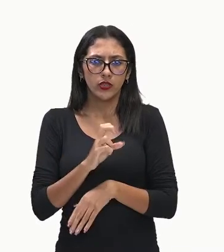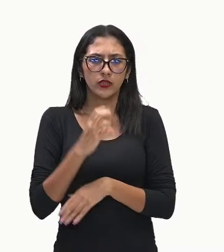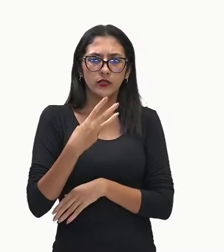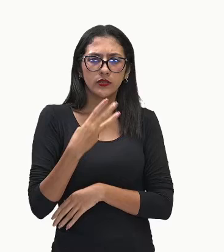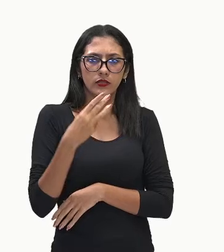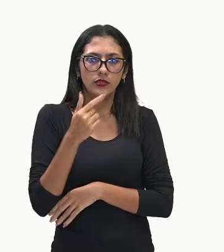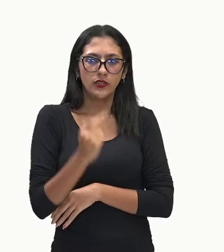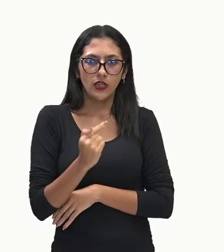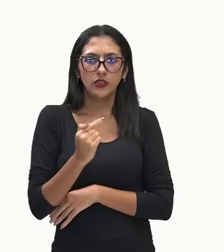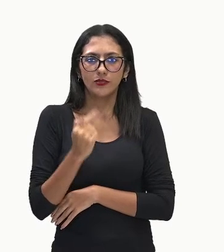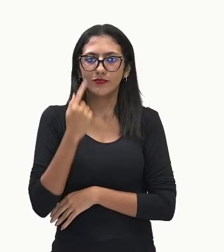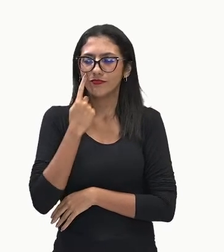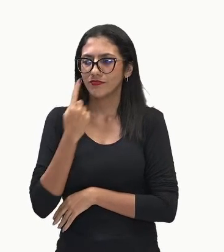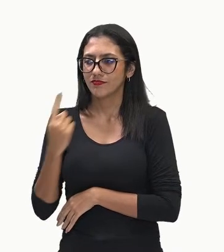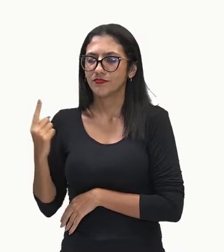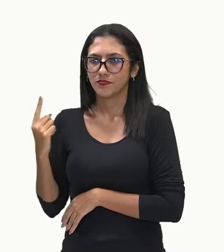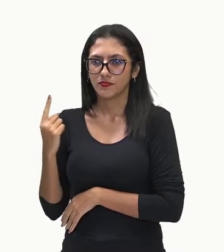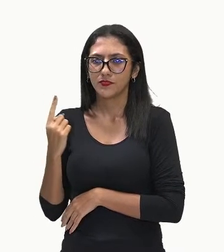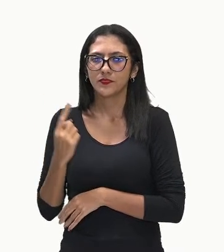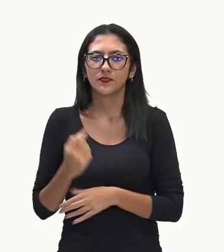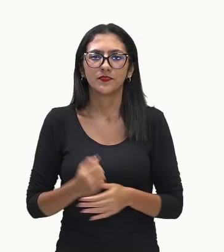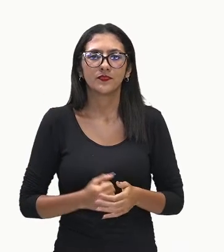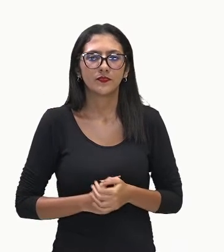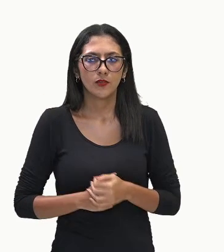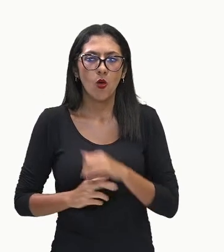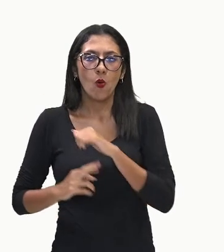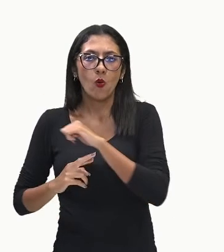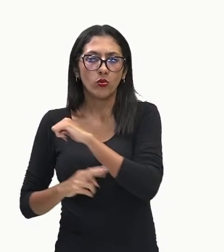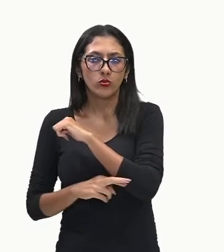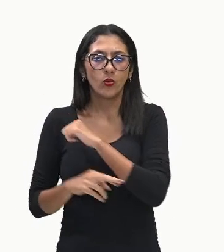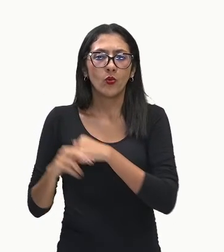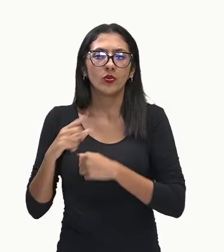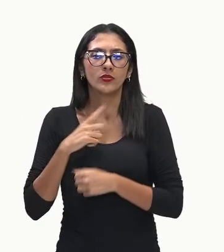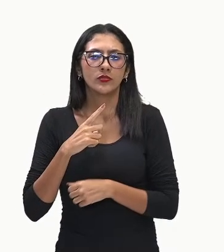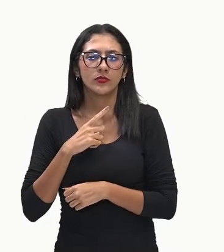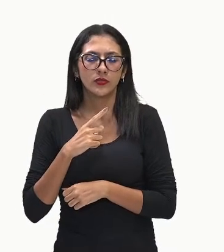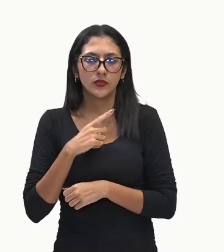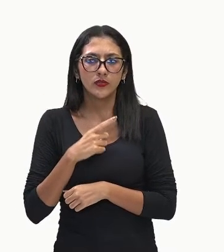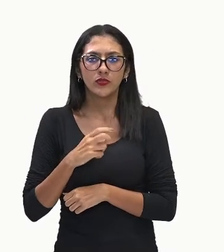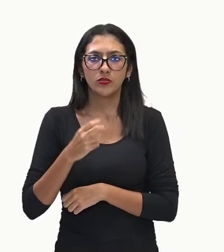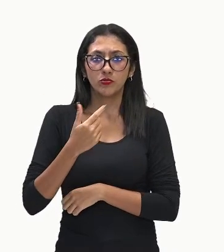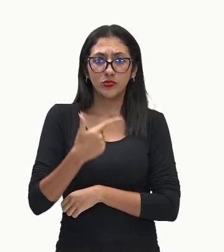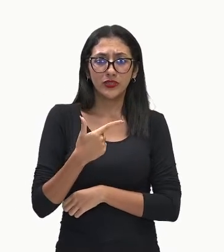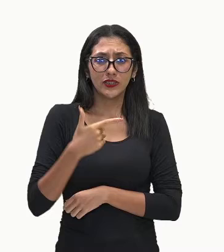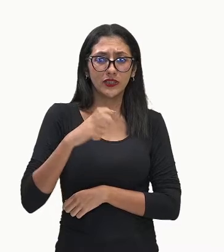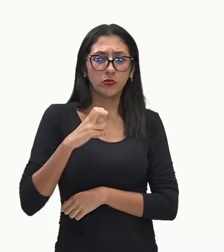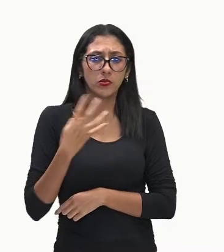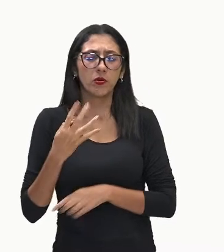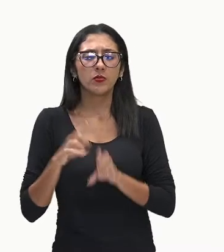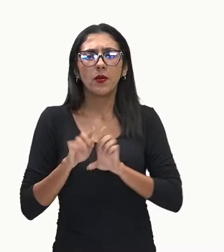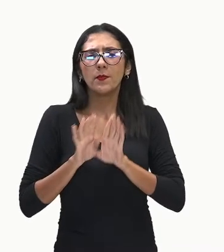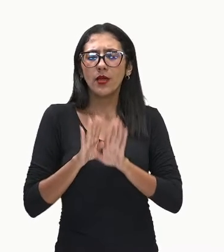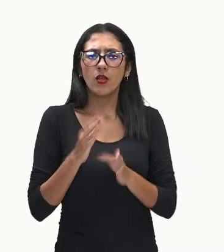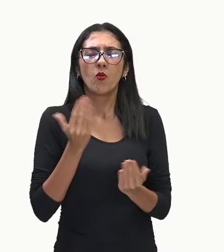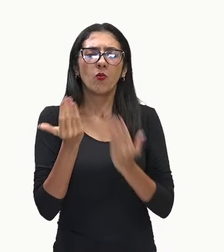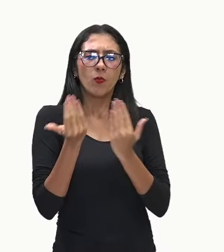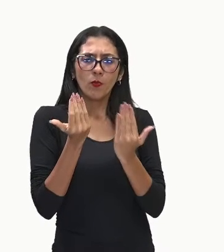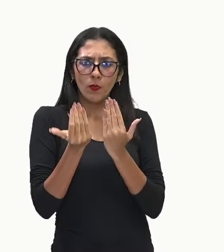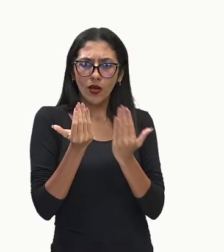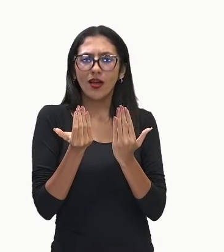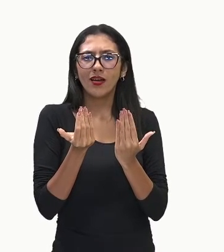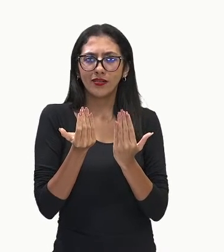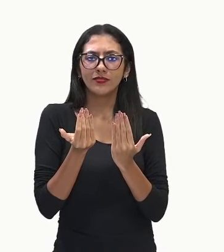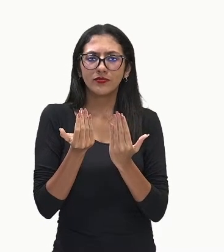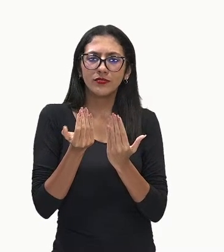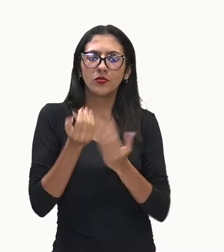Rondônia teve 264. Porém, se for comparado a 2021, olha só, foram desmatados